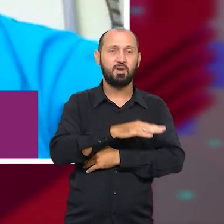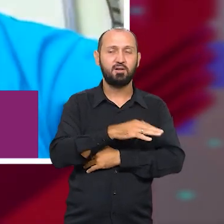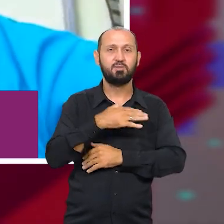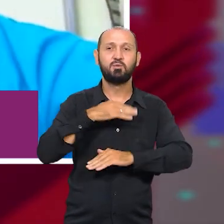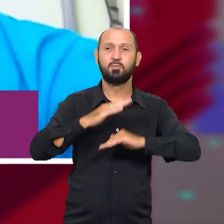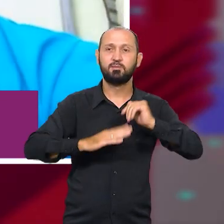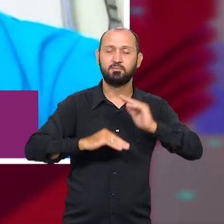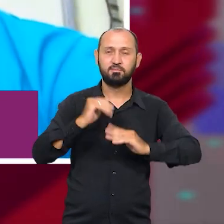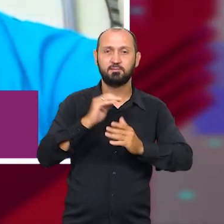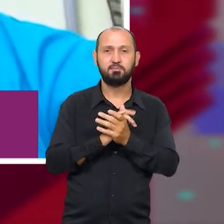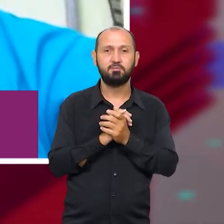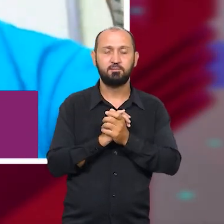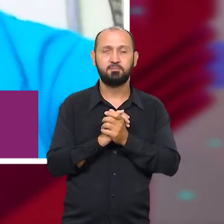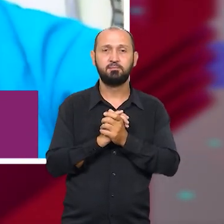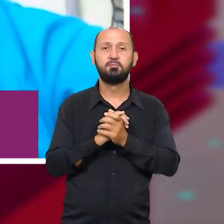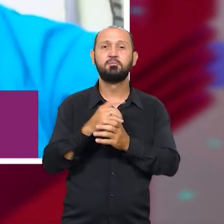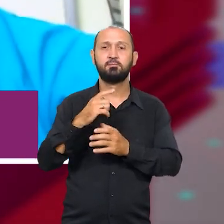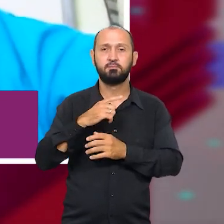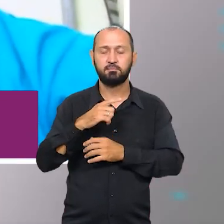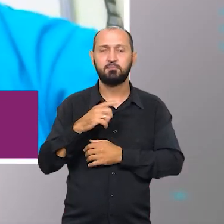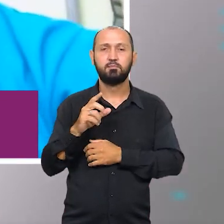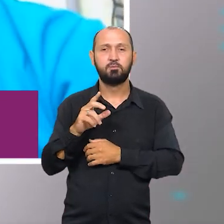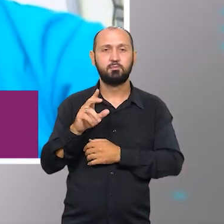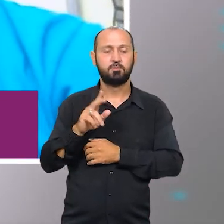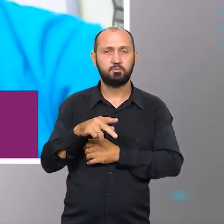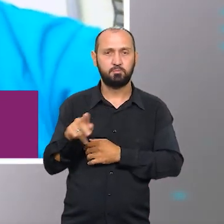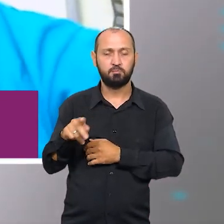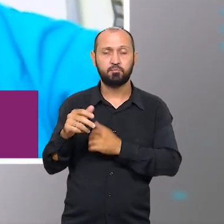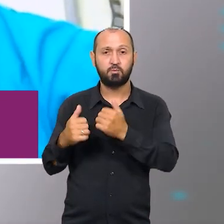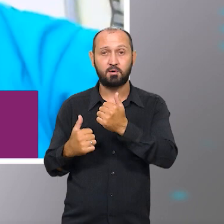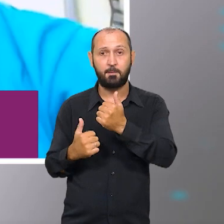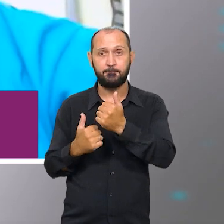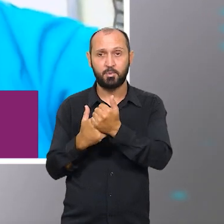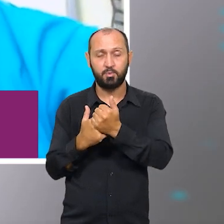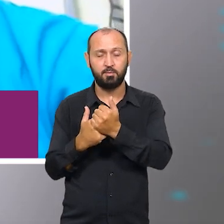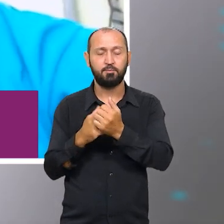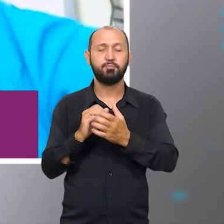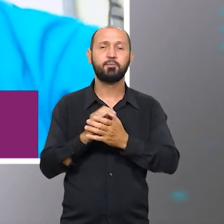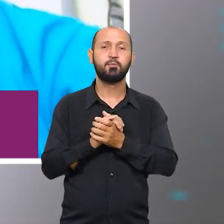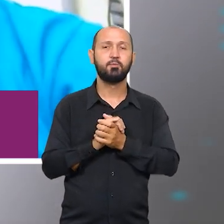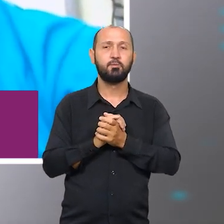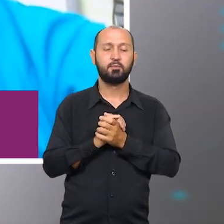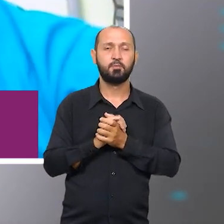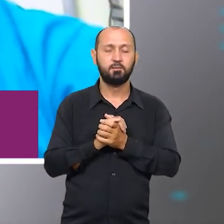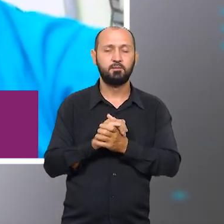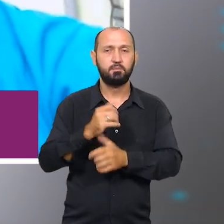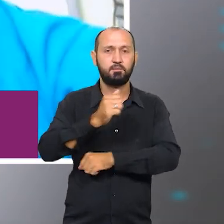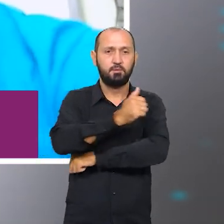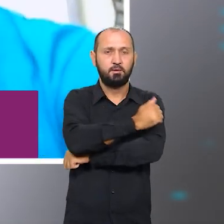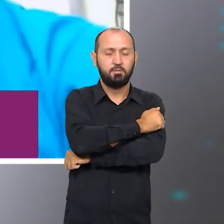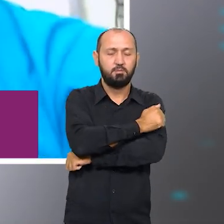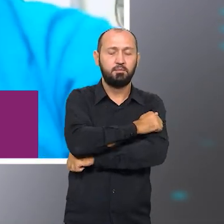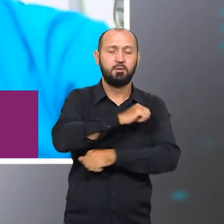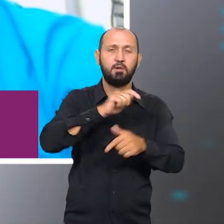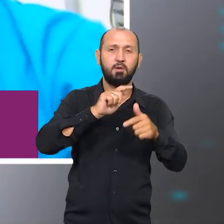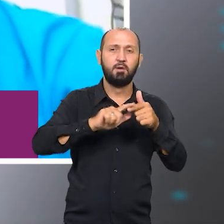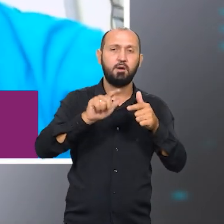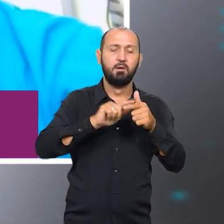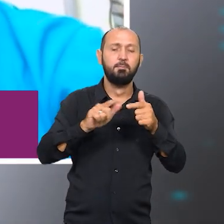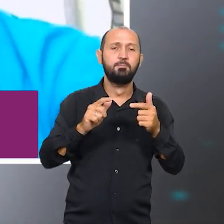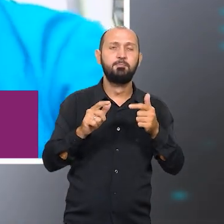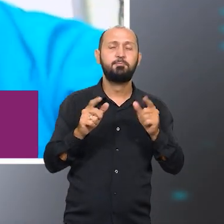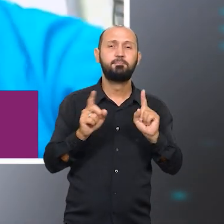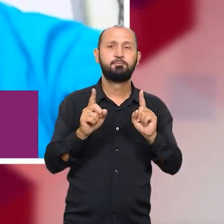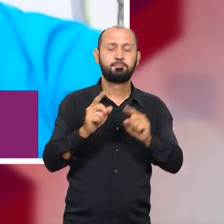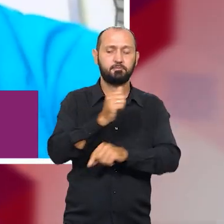Tem o professor de apoio, mas o aluno com transtorno, ele não é aluno daquele professor,